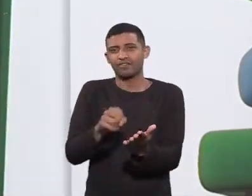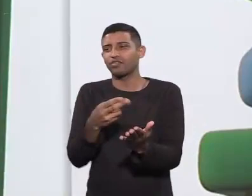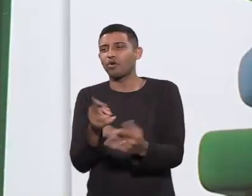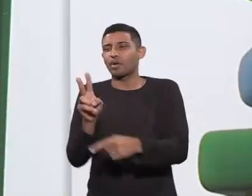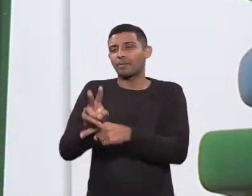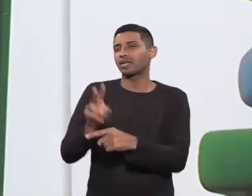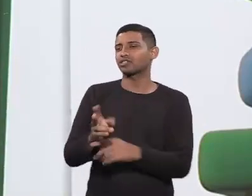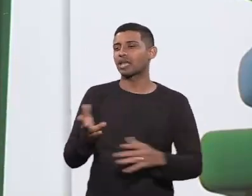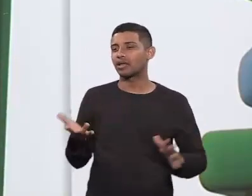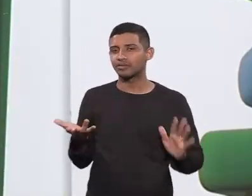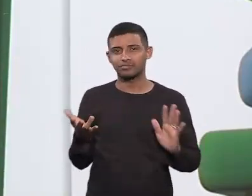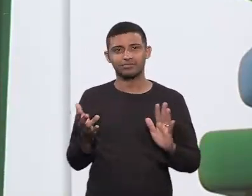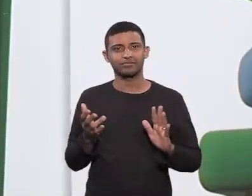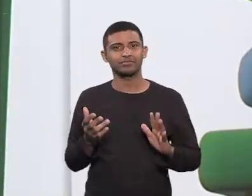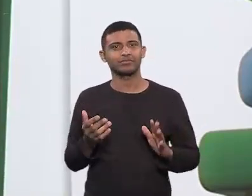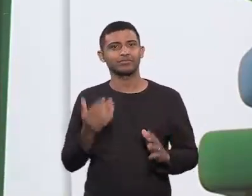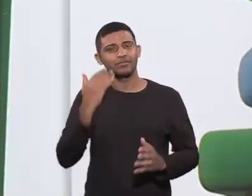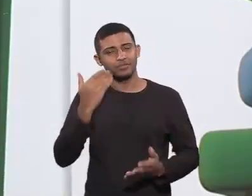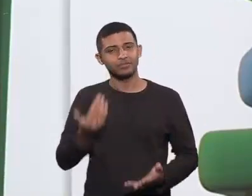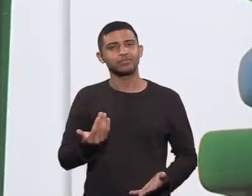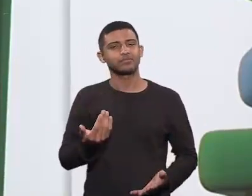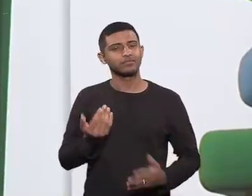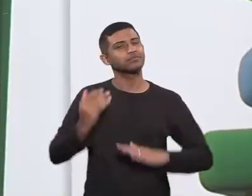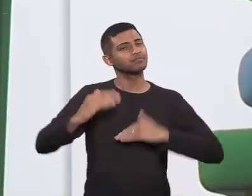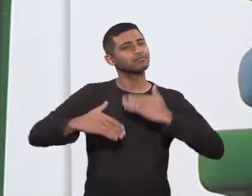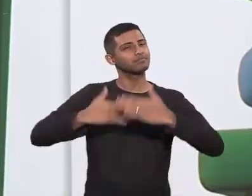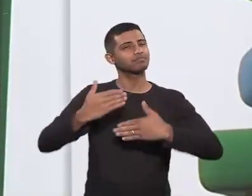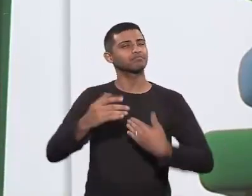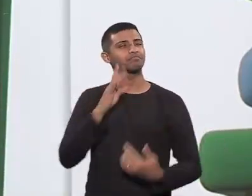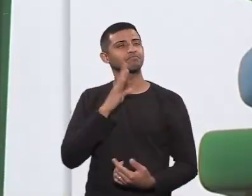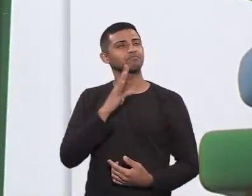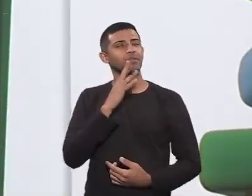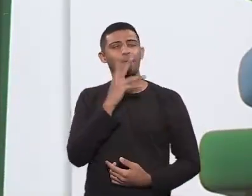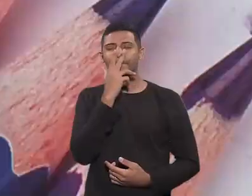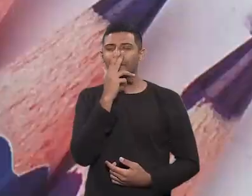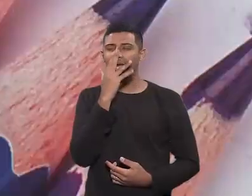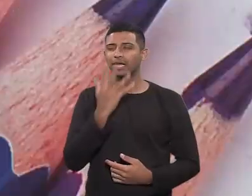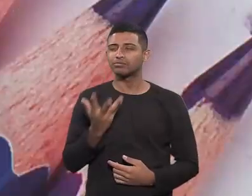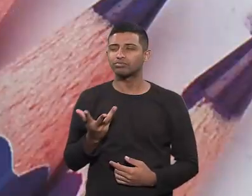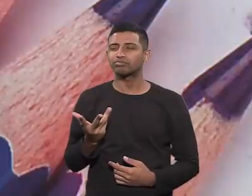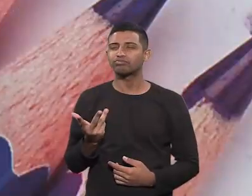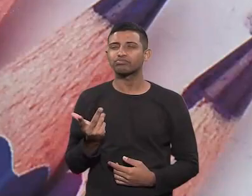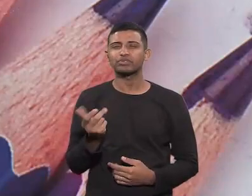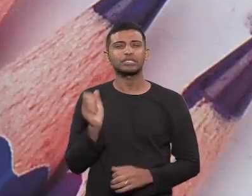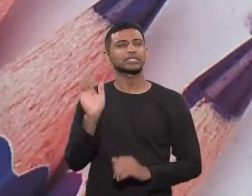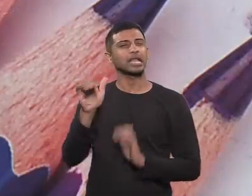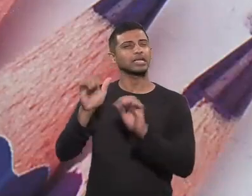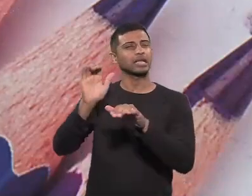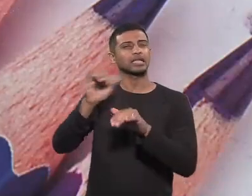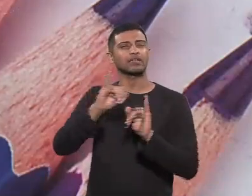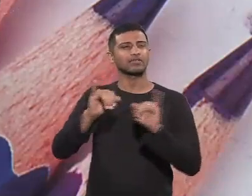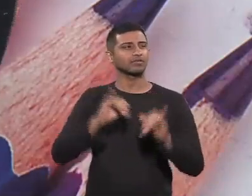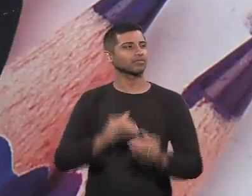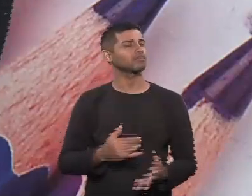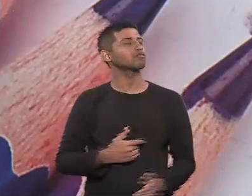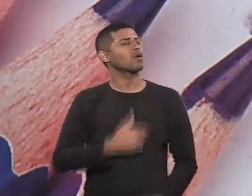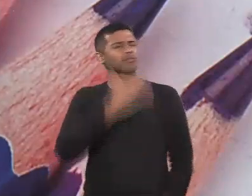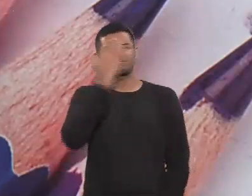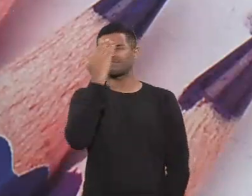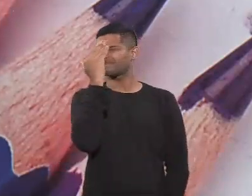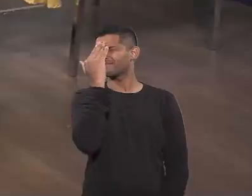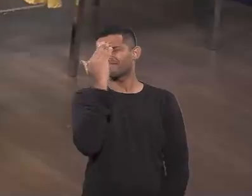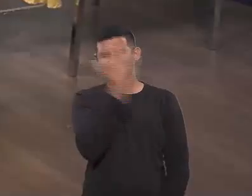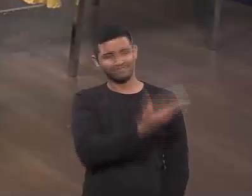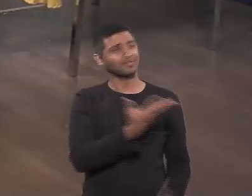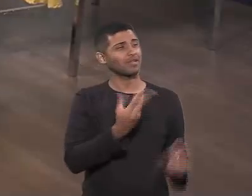eu só vou emprestar. Bota aí, é para emprestar. Né? Então é bacana Alimentar a alma, alimentar o a alma. espírito. Isso aí. É Gente, isso que eu acho